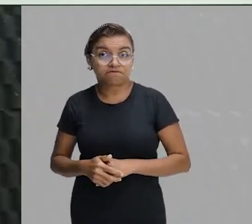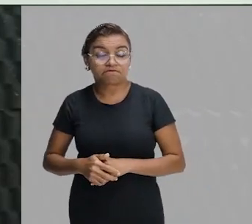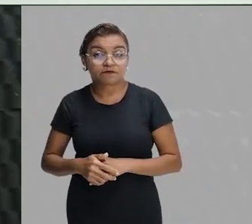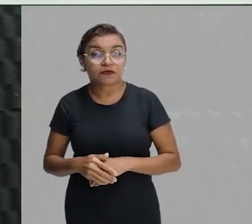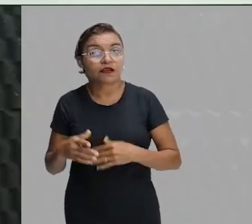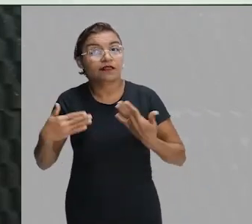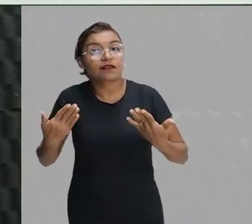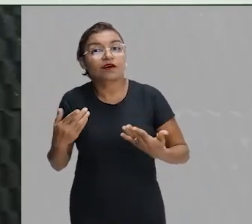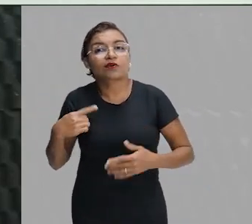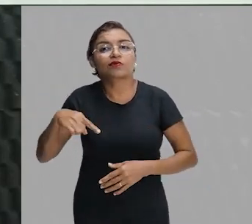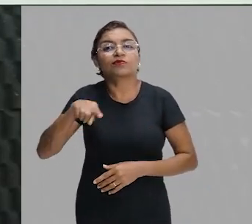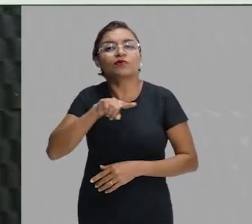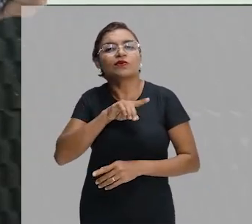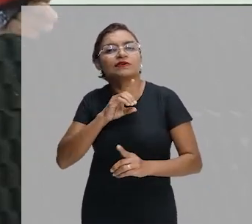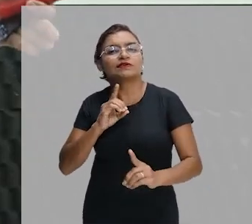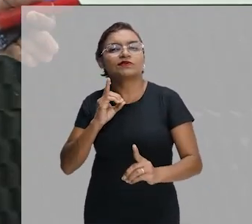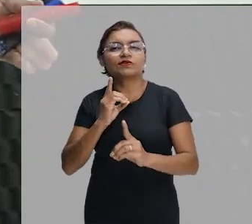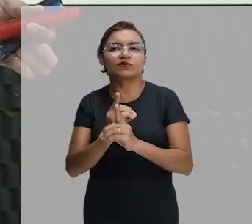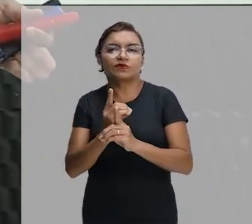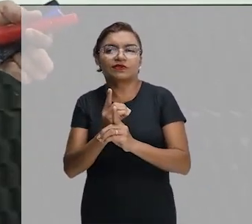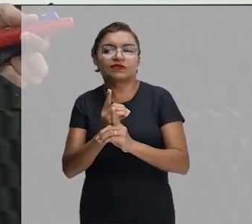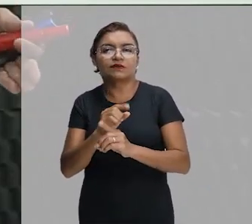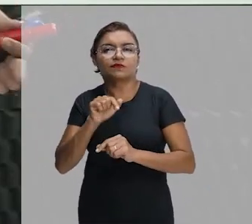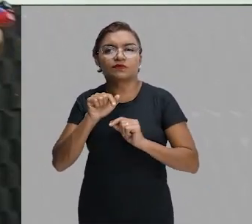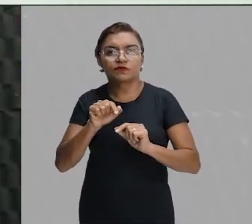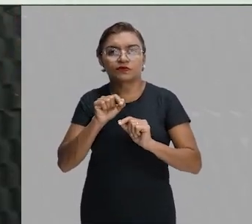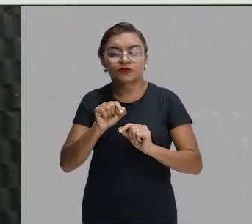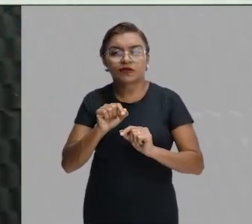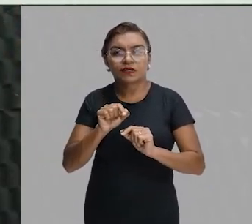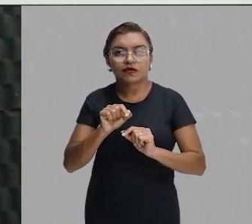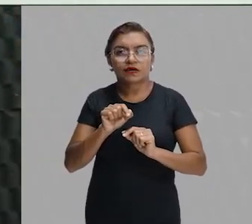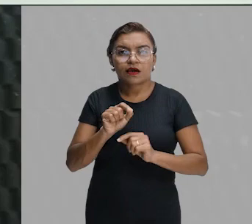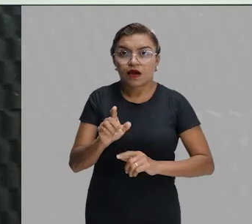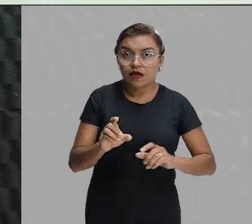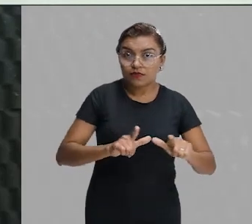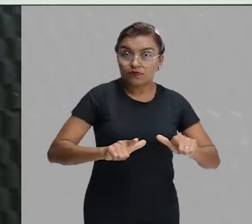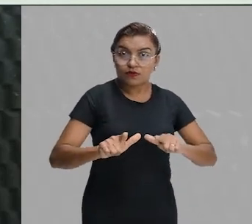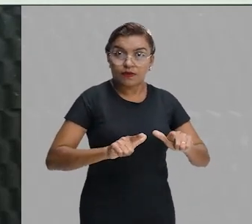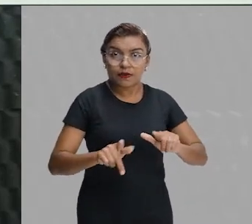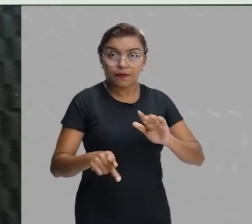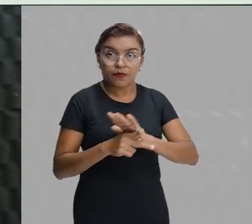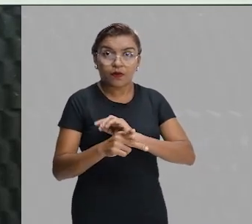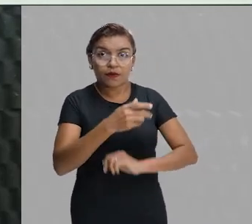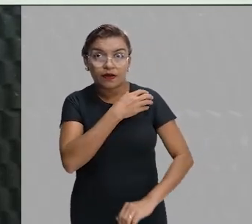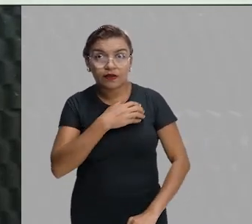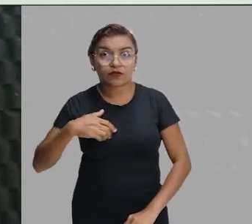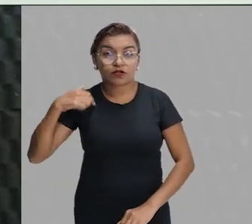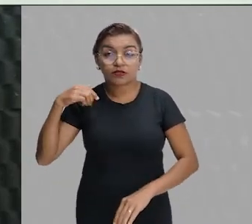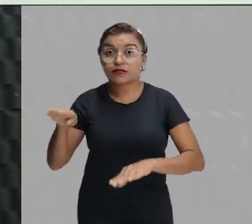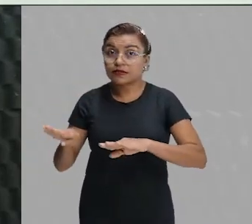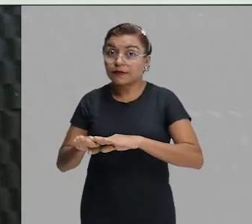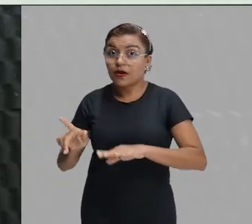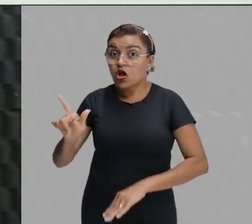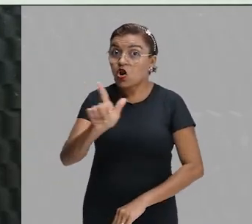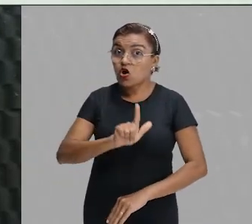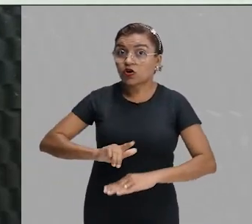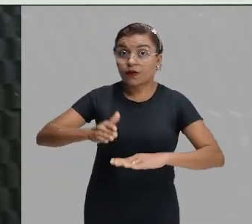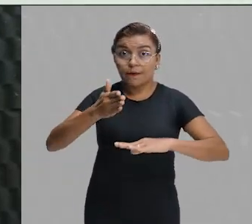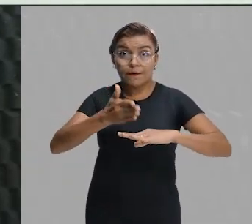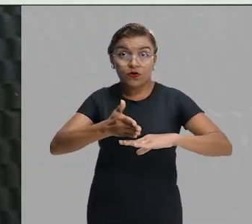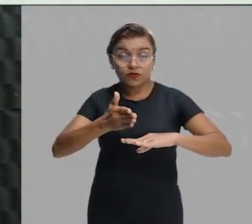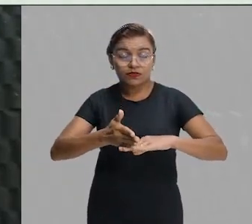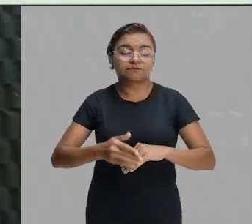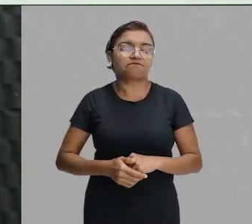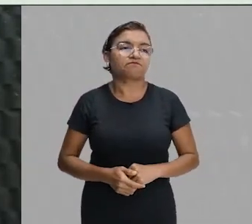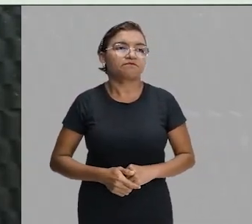nós encontramos dentro da obra aristotélica e dentro da própria lógica moderna elementos que podem ajudá-los. Por